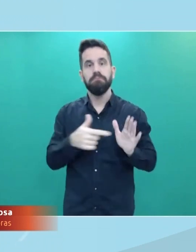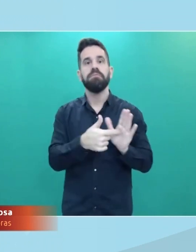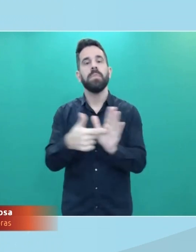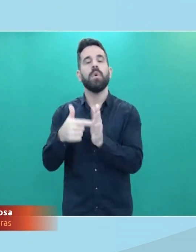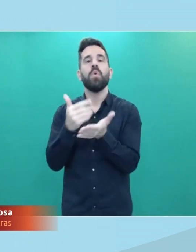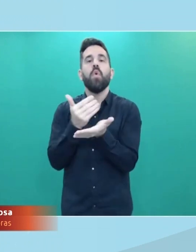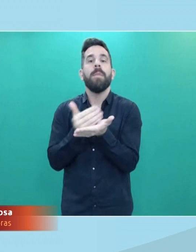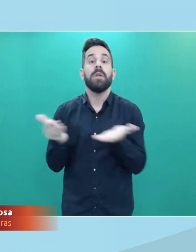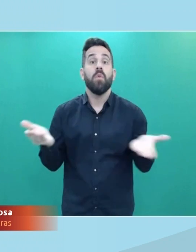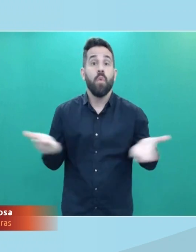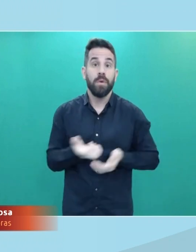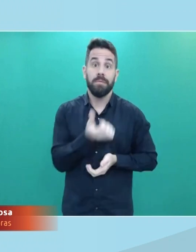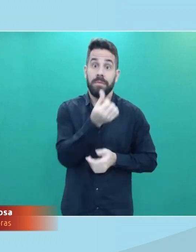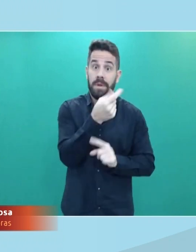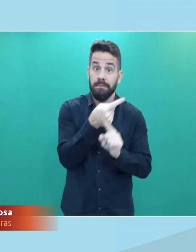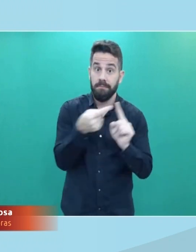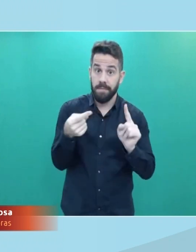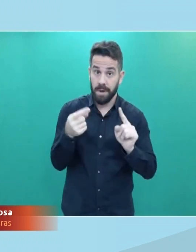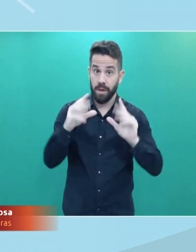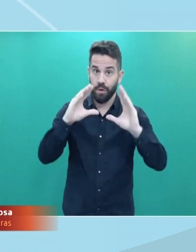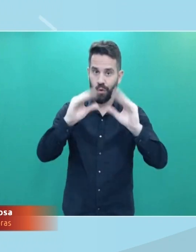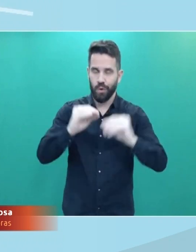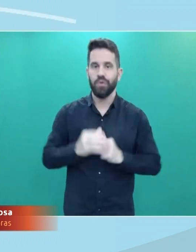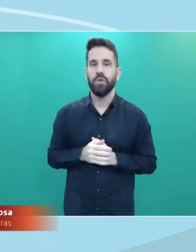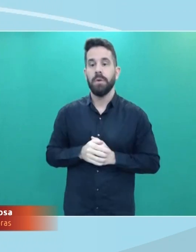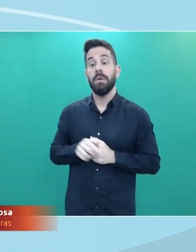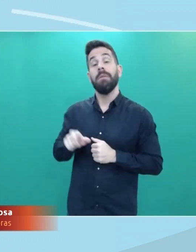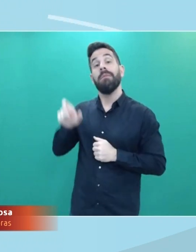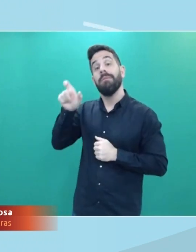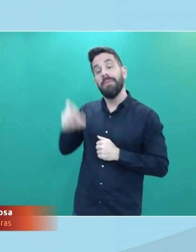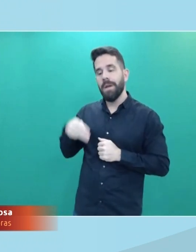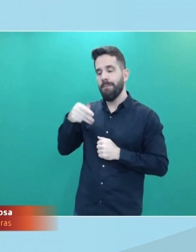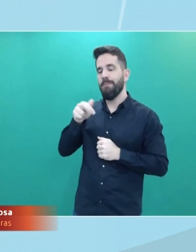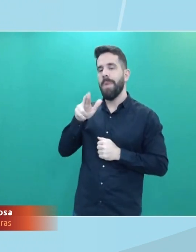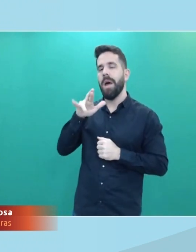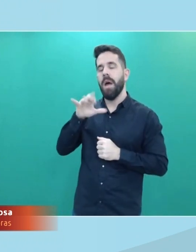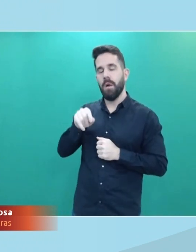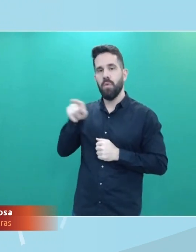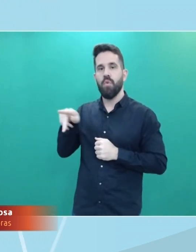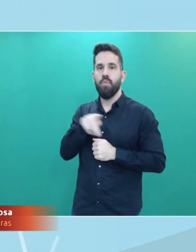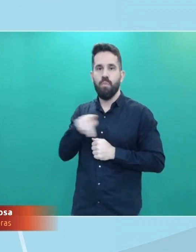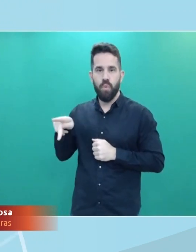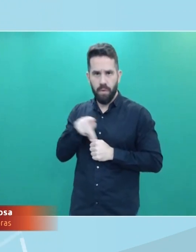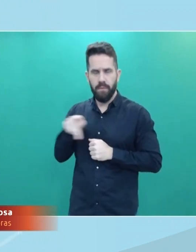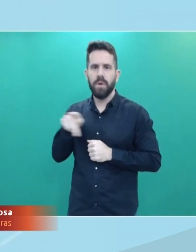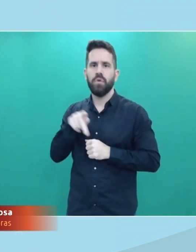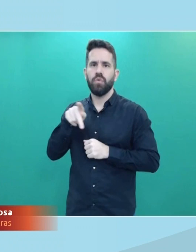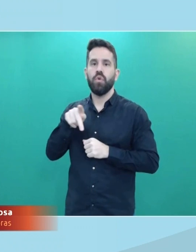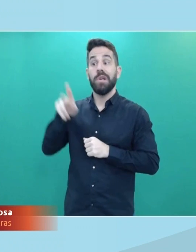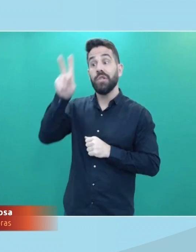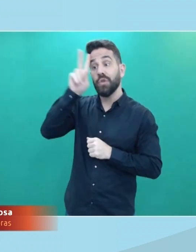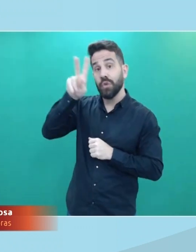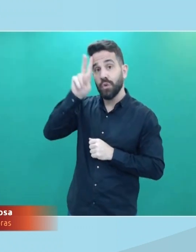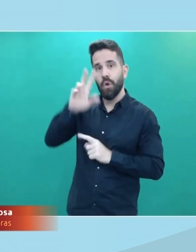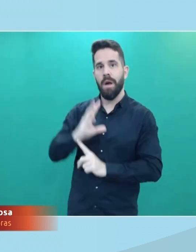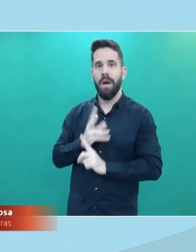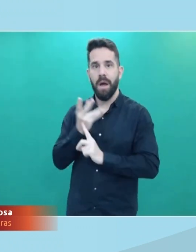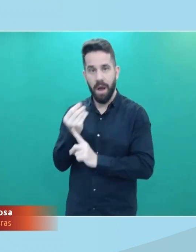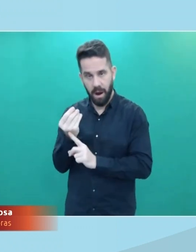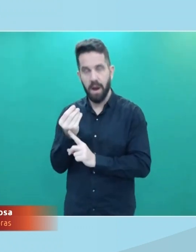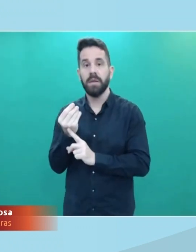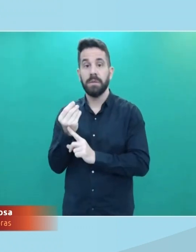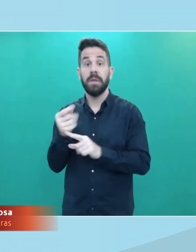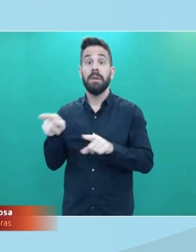noite. Mário foi professor de História da Arte e de Artes Visuais em diferentes universidades. E recentemente ele retomou